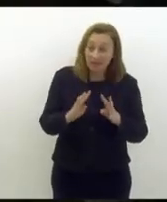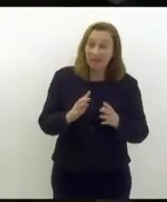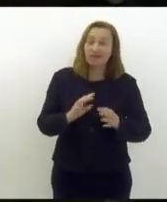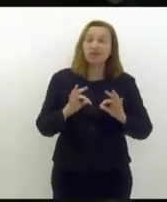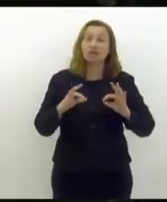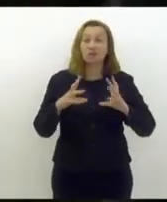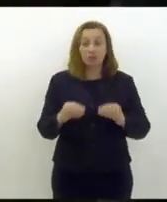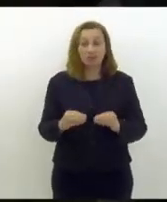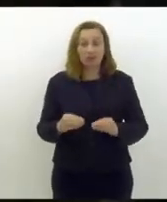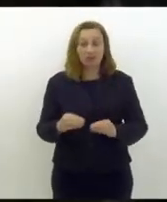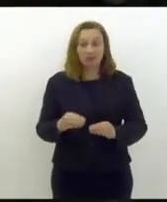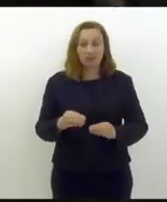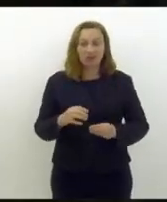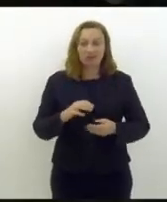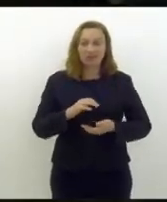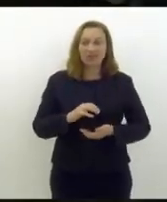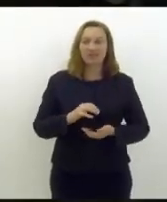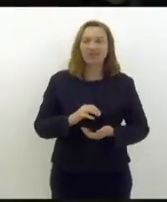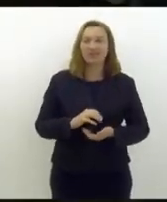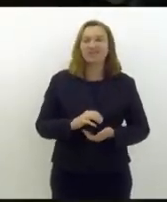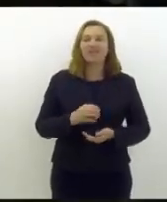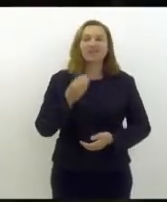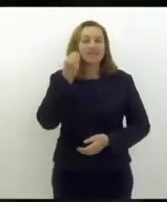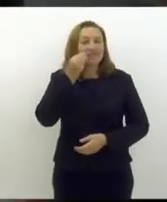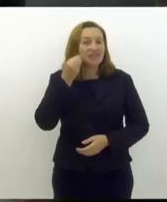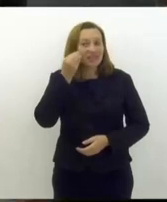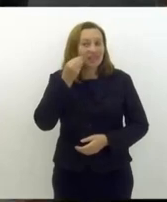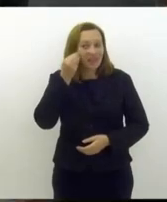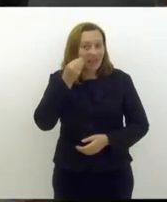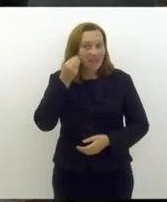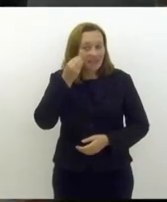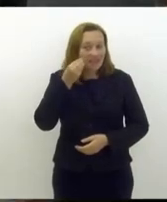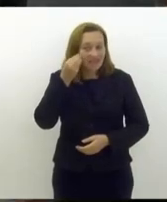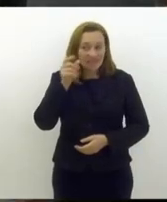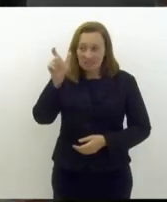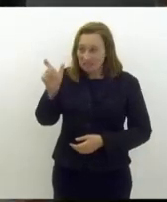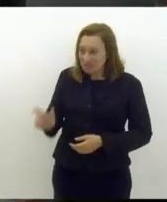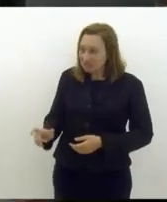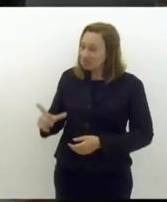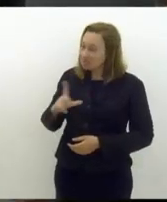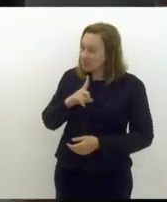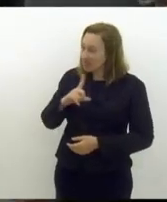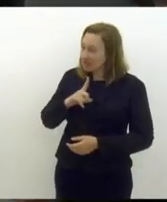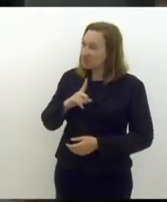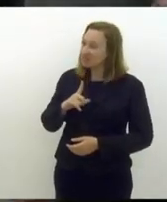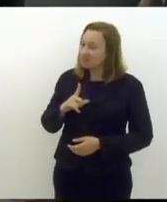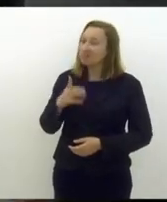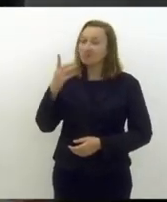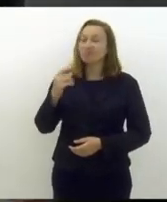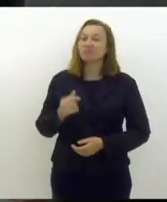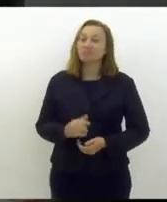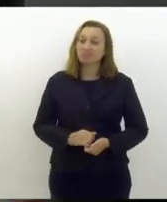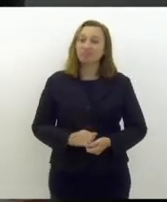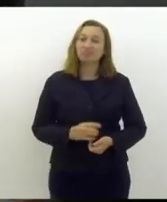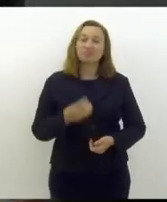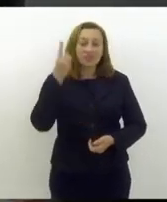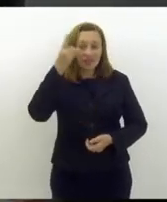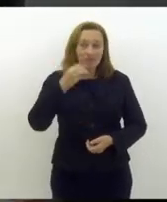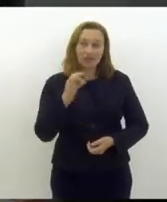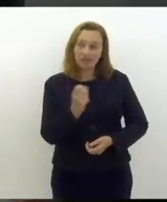nossa decana deputada Marta Rocha deputada Marta por favor